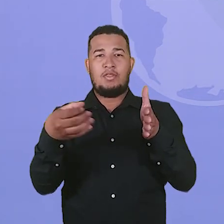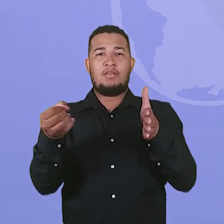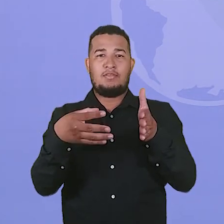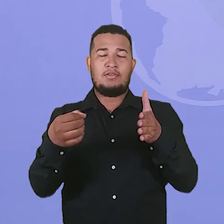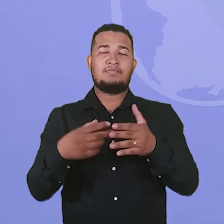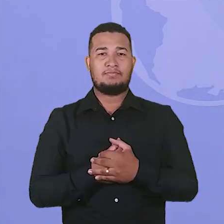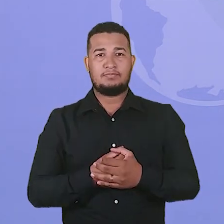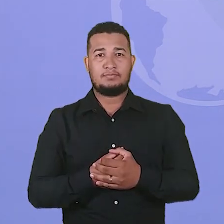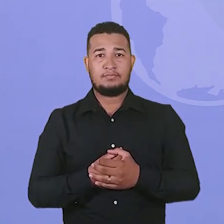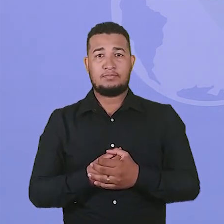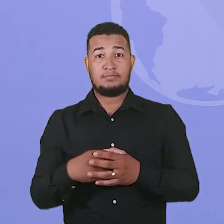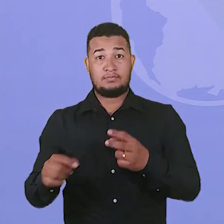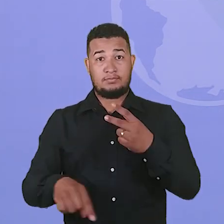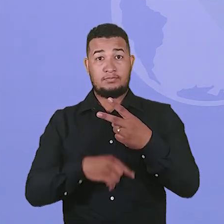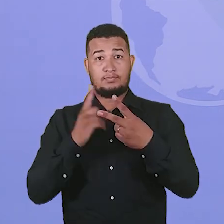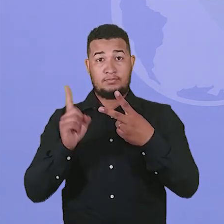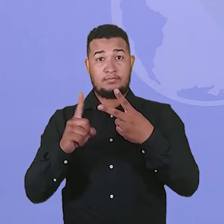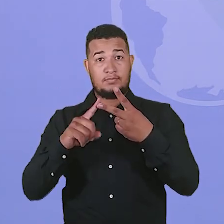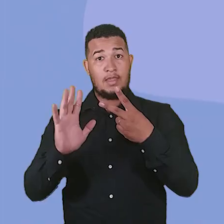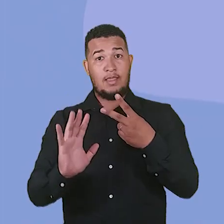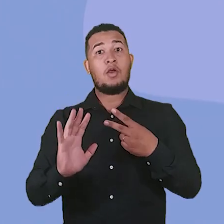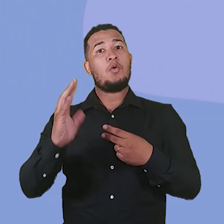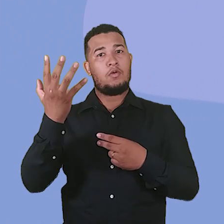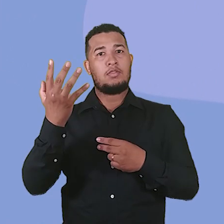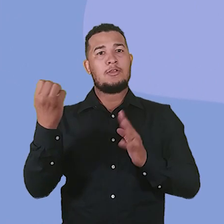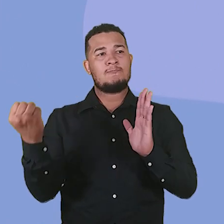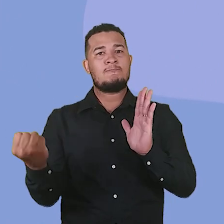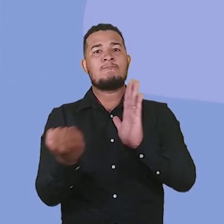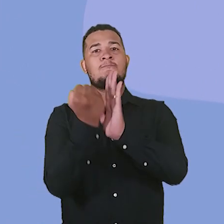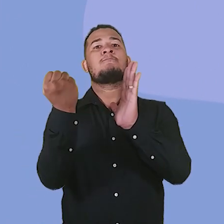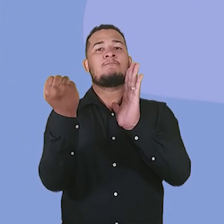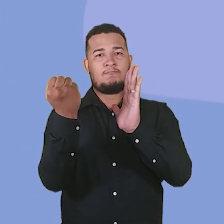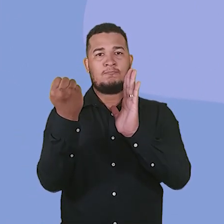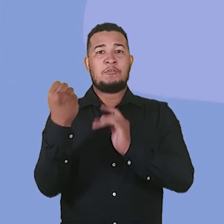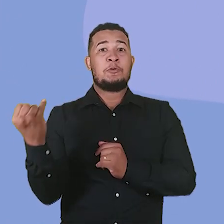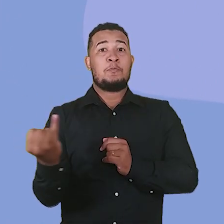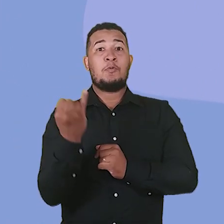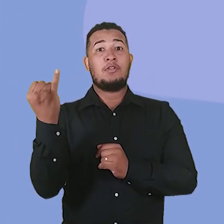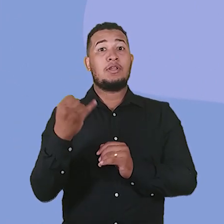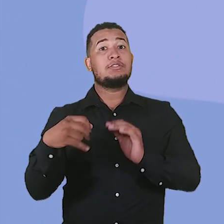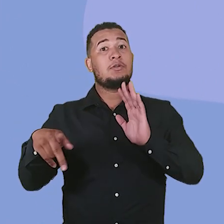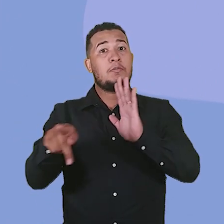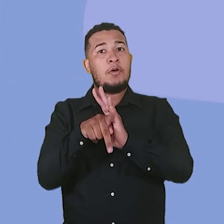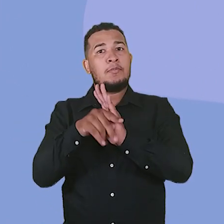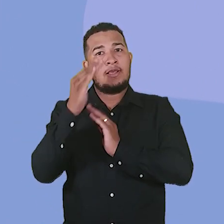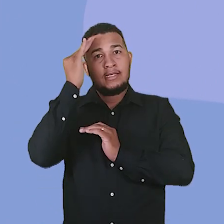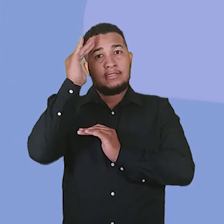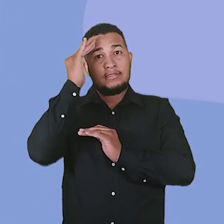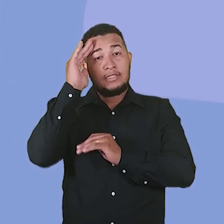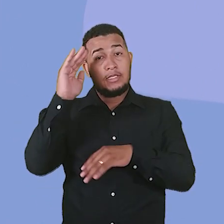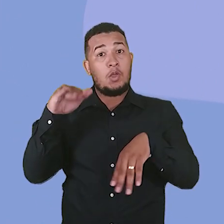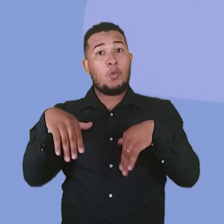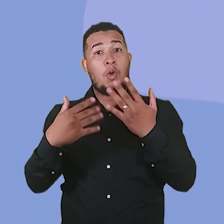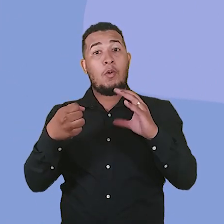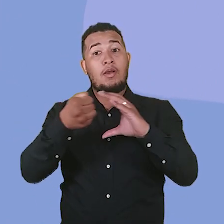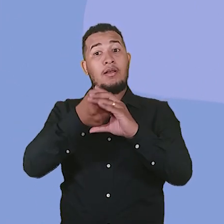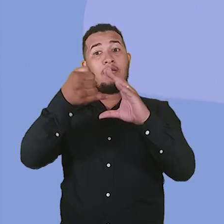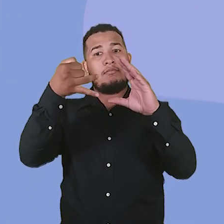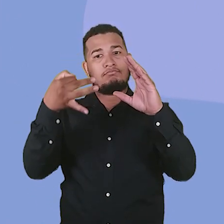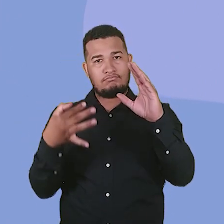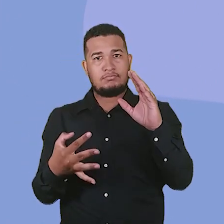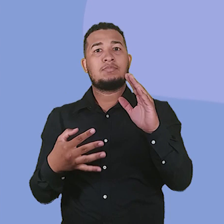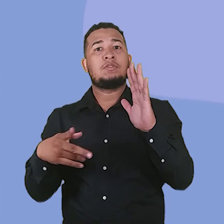modernidade. O segundo acontecimento, um marco importante aí para a gente entender quais são